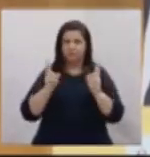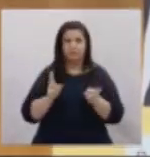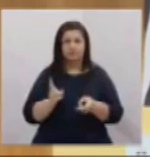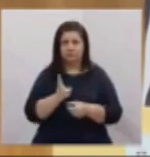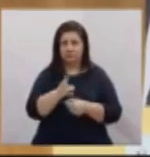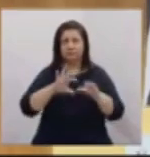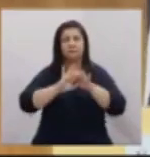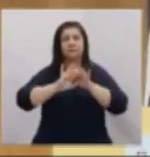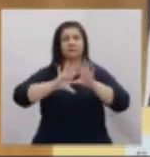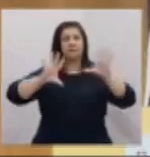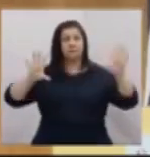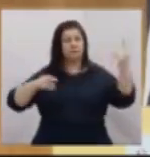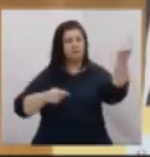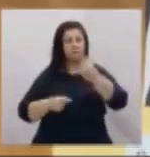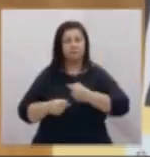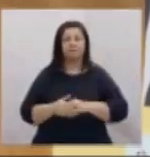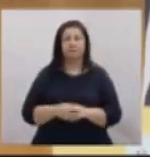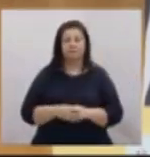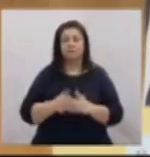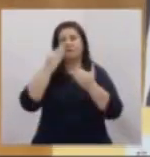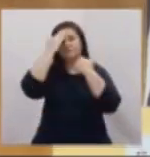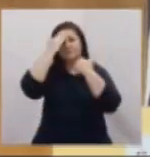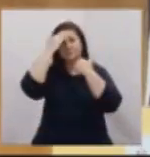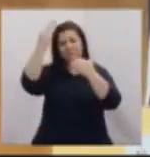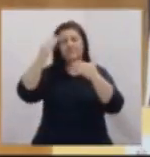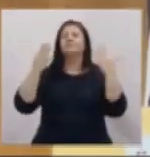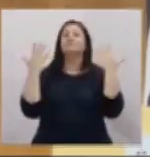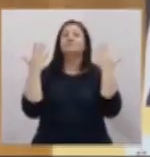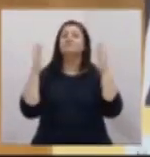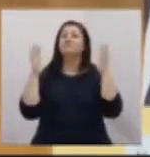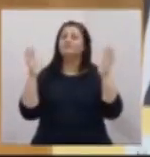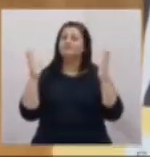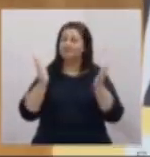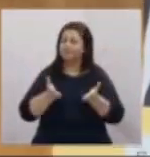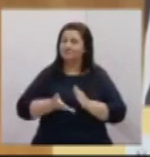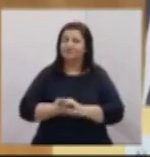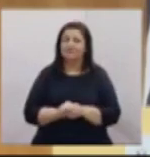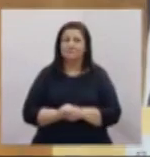vocês e que a gente está à disposição. Meu muito obrigado e parabéns a todos no dia de hoje.